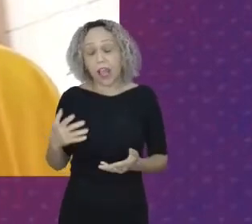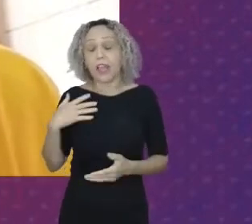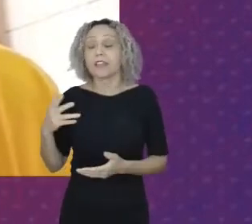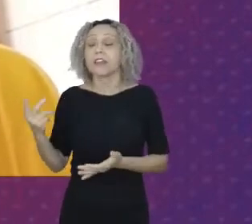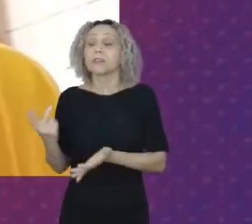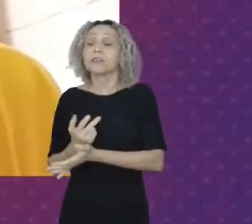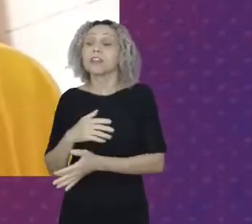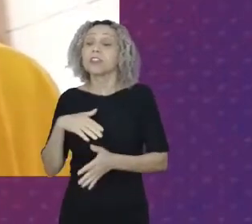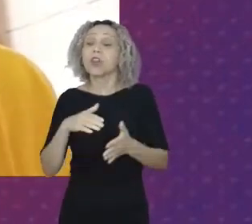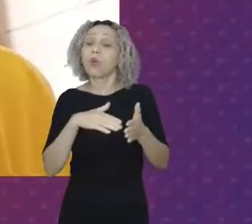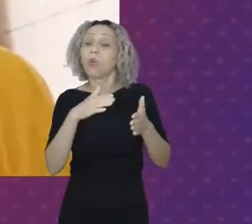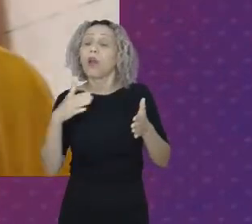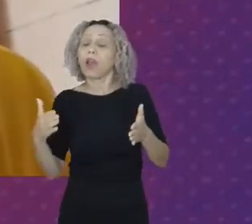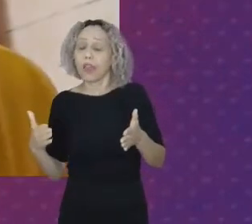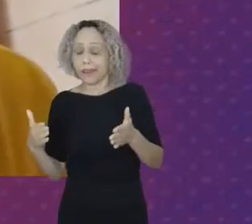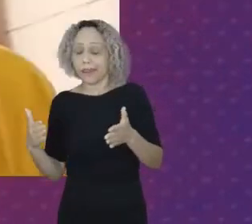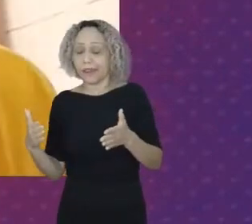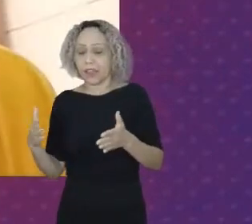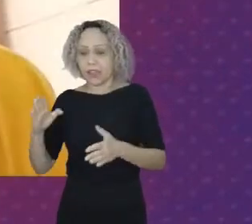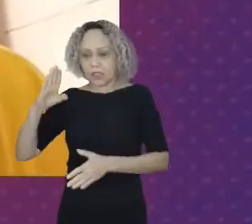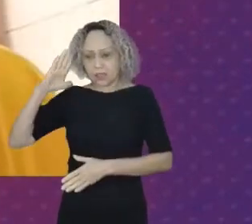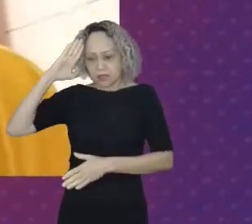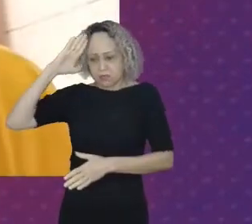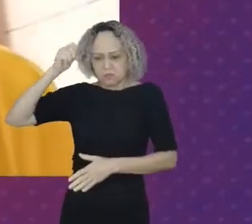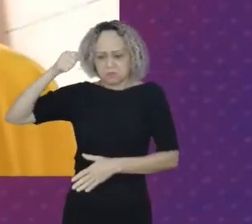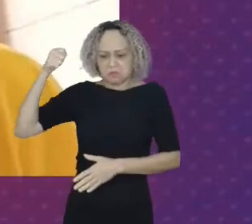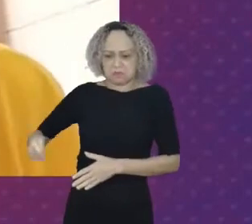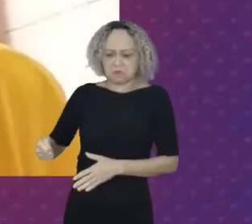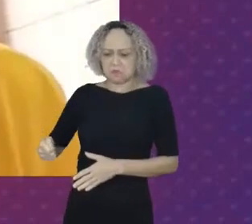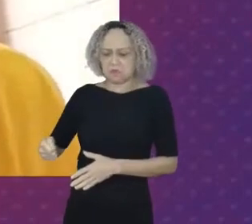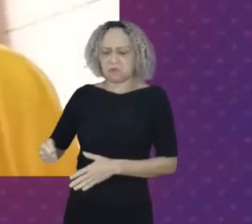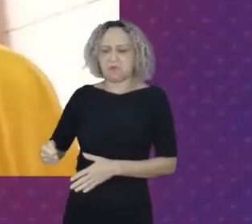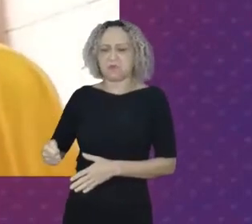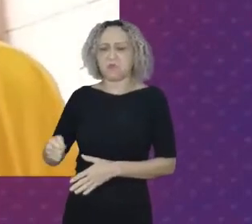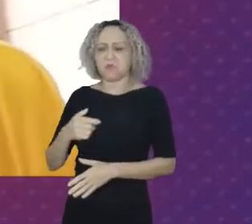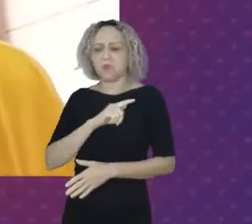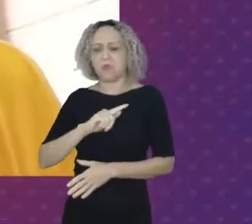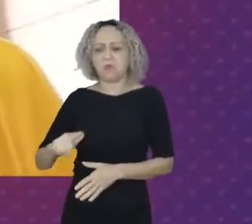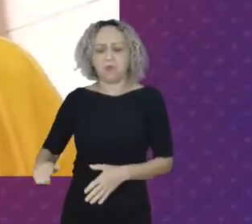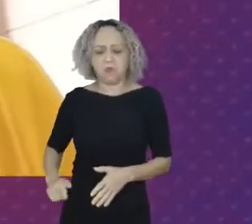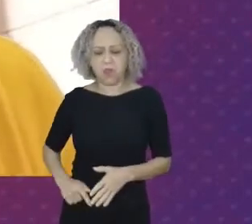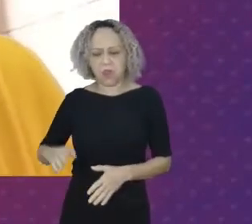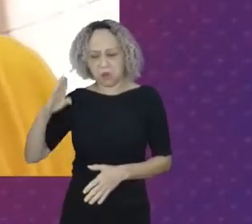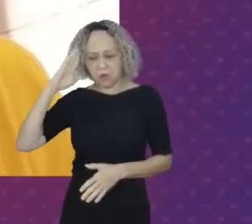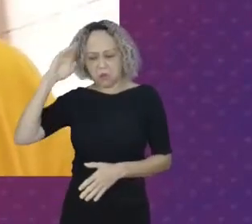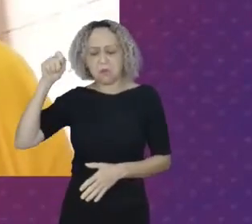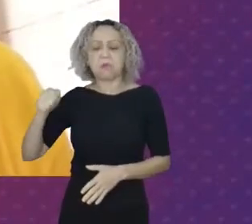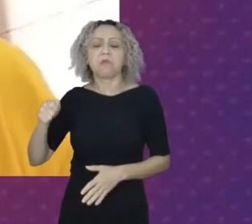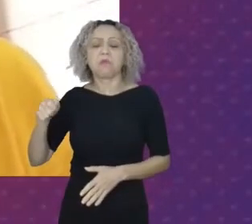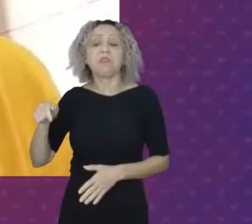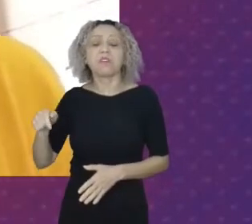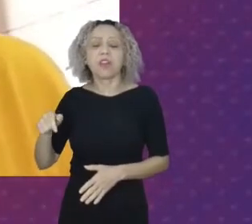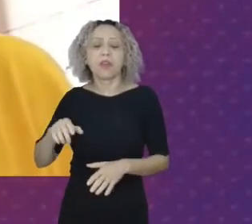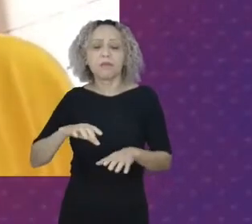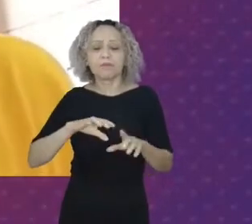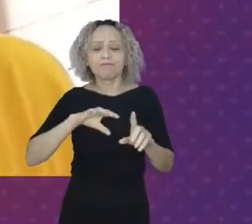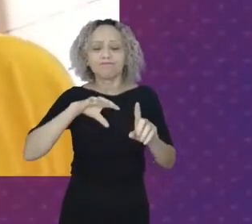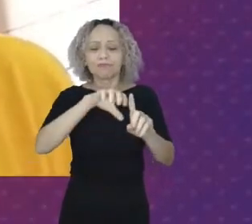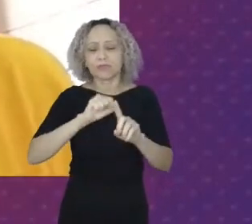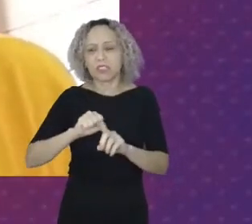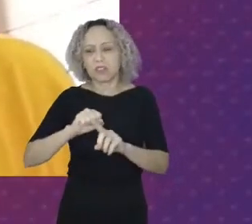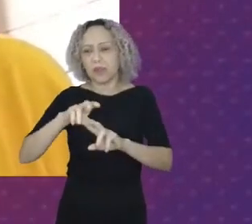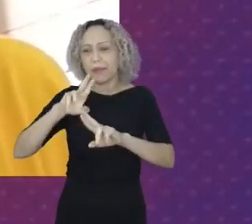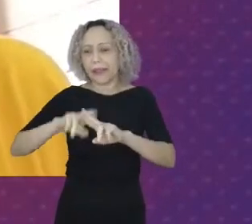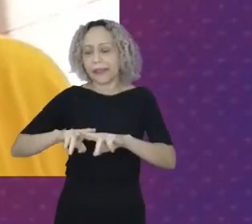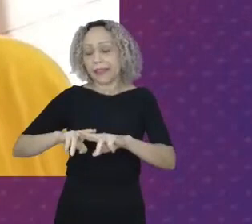sofreu violência psicológica, não sofreu violência física, sofreu violência psicológica. Então,